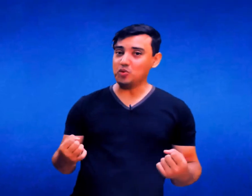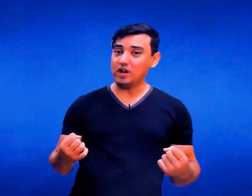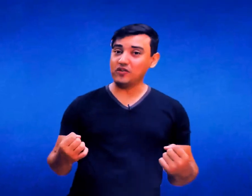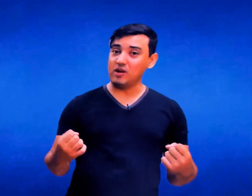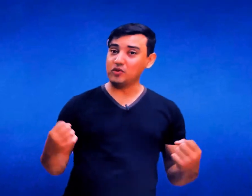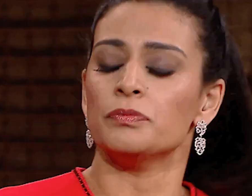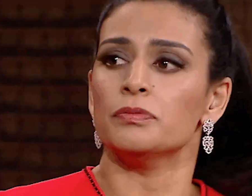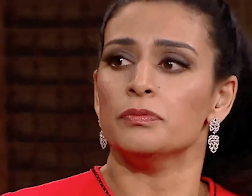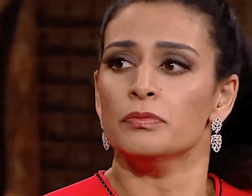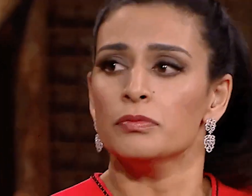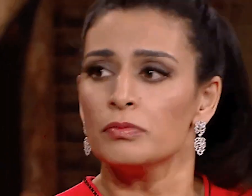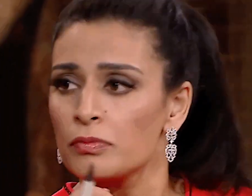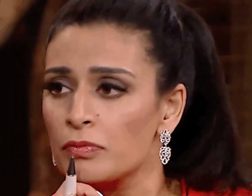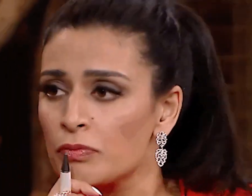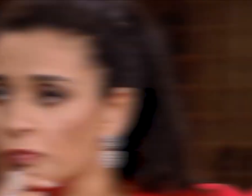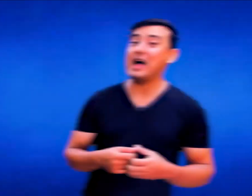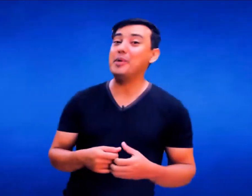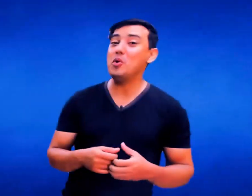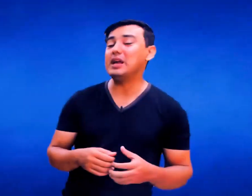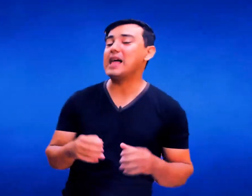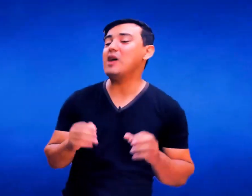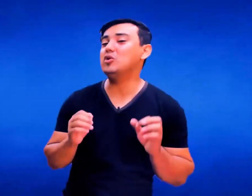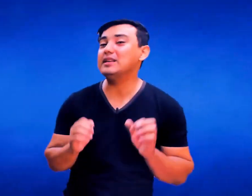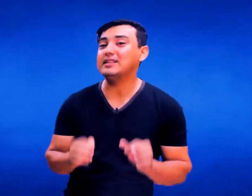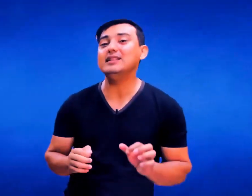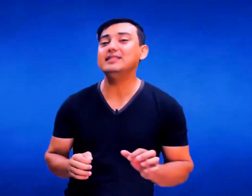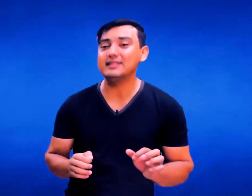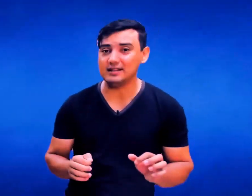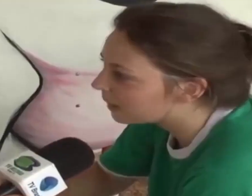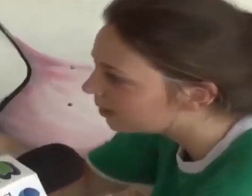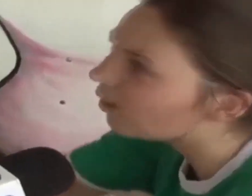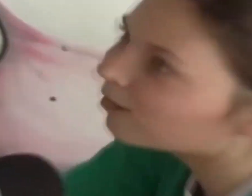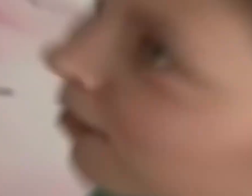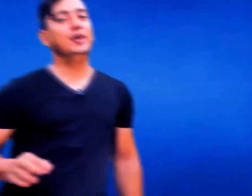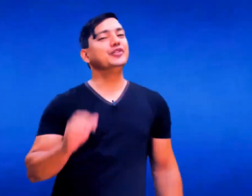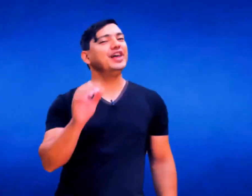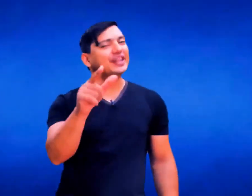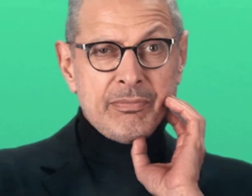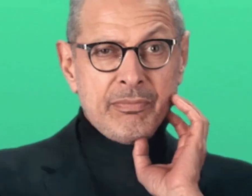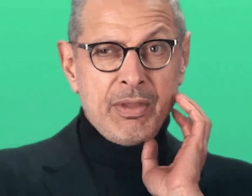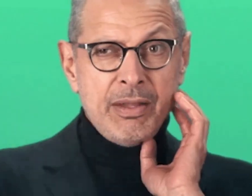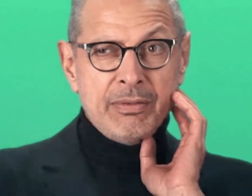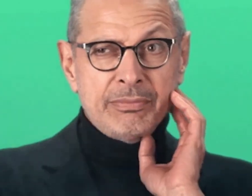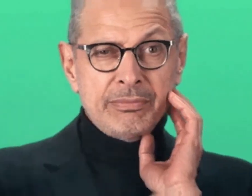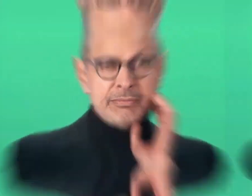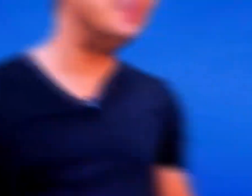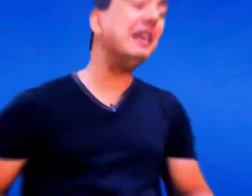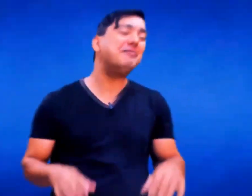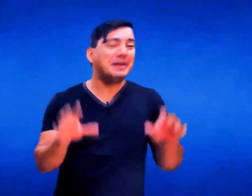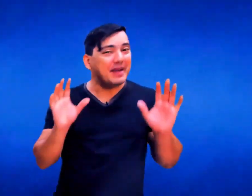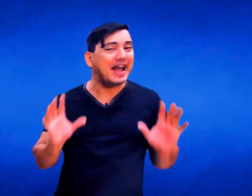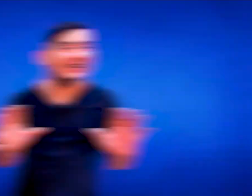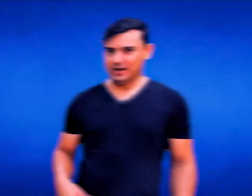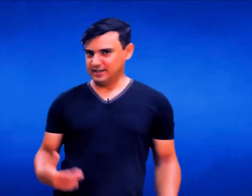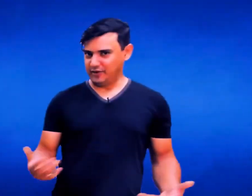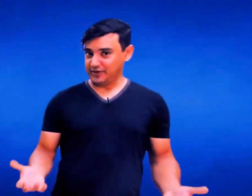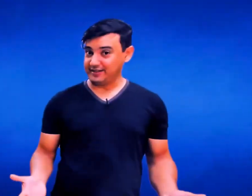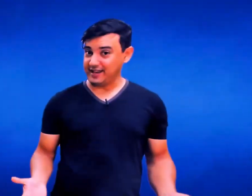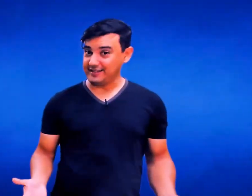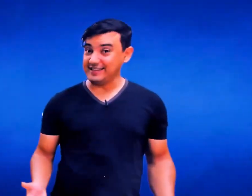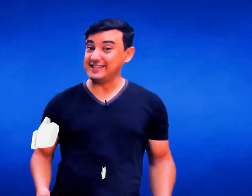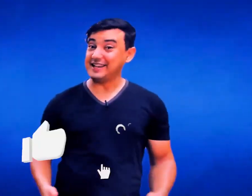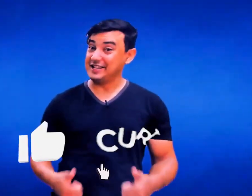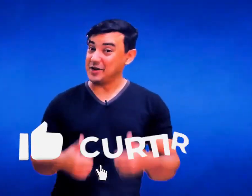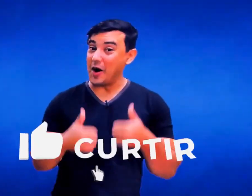Aos poucos nós vamos montar todos eles e saber o que tá acontecendo nesses clipes. Bem louco. Eu sei que você ficou curioso, mas primeiro, antes de